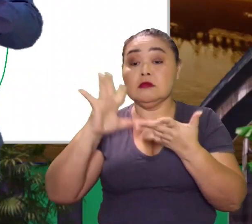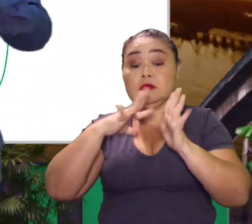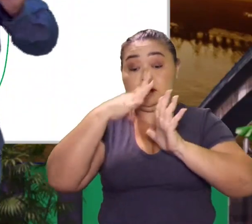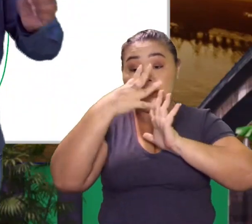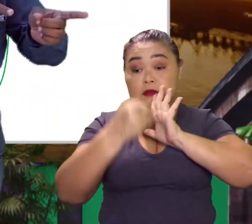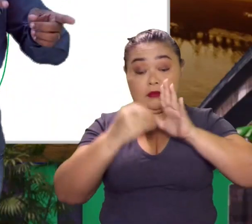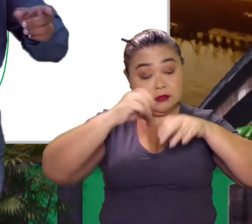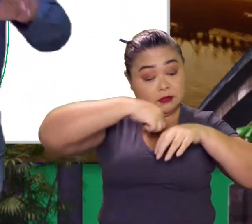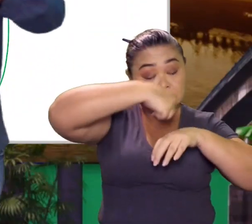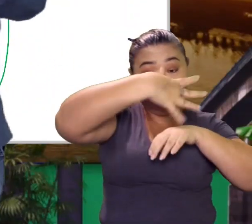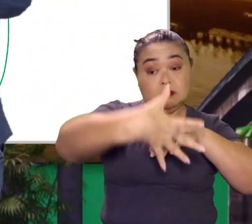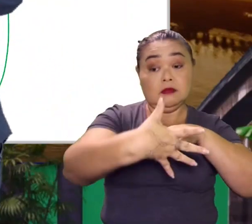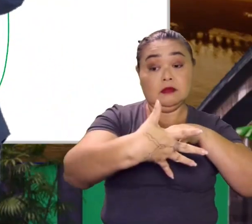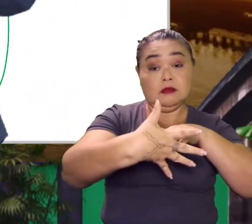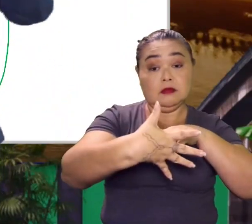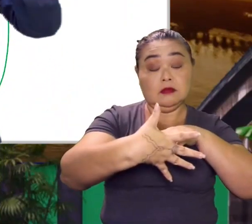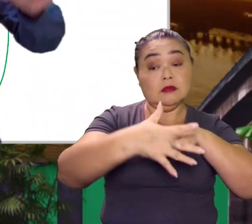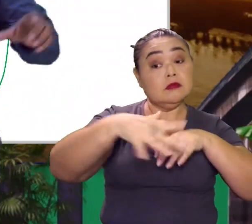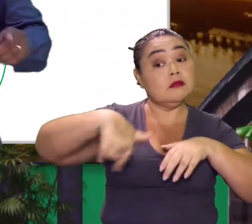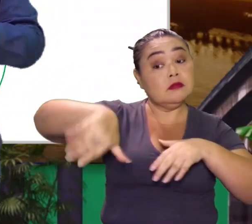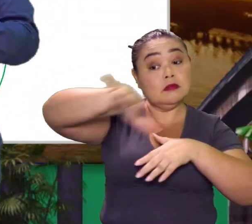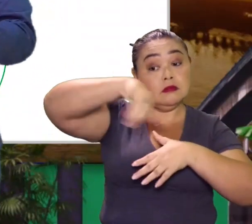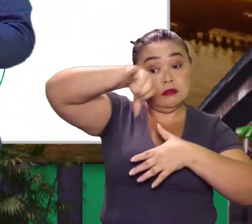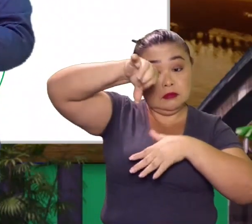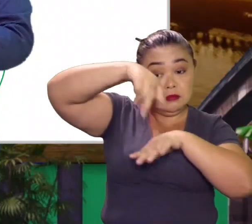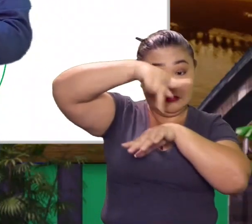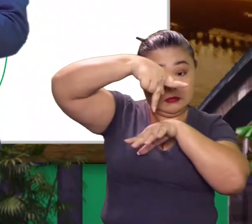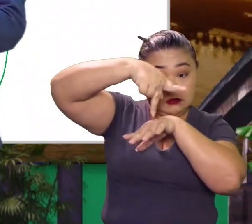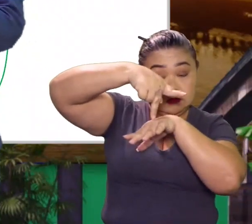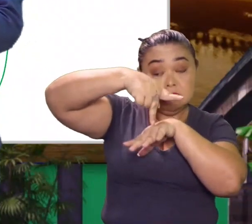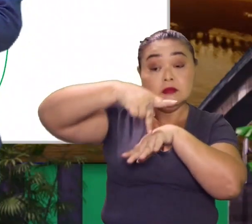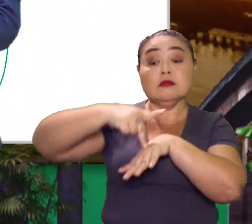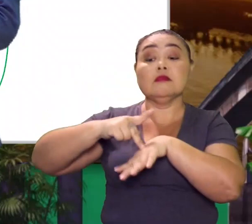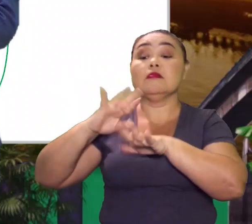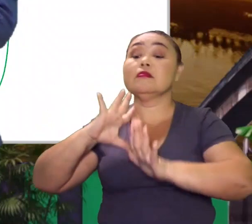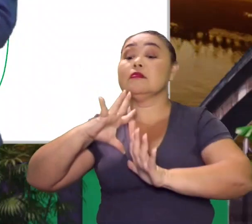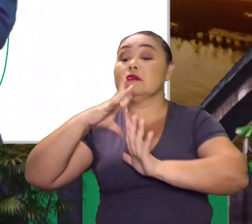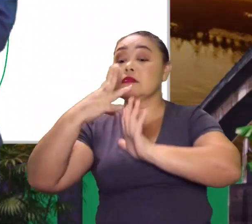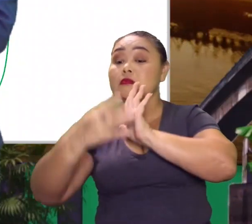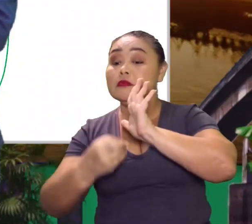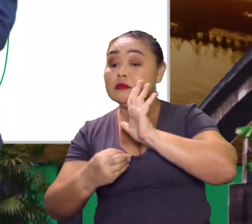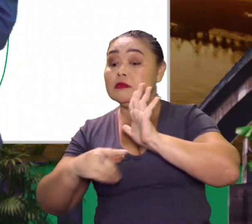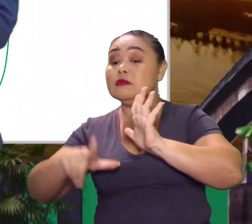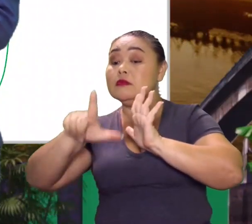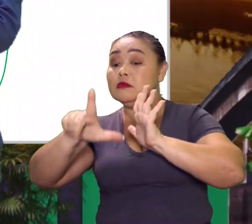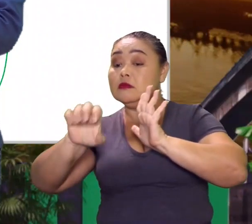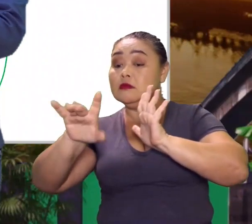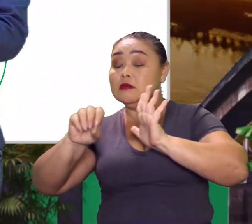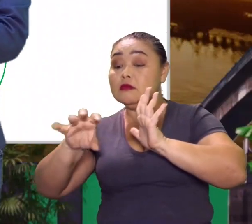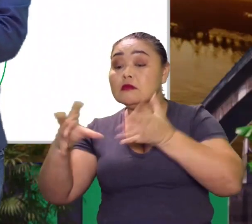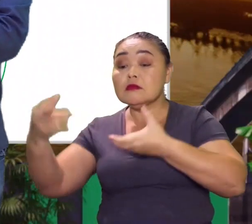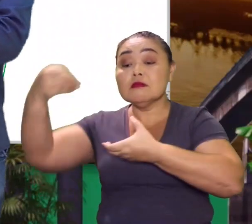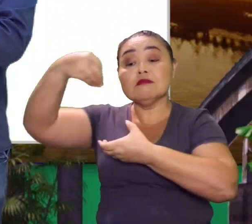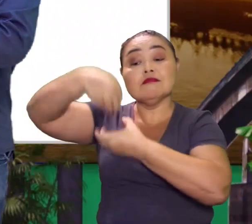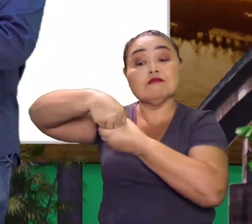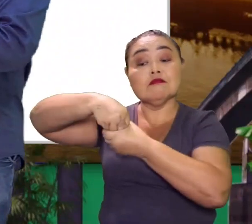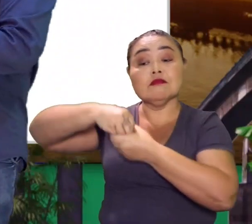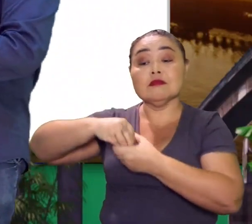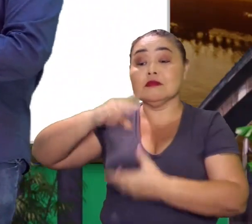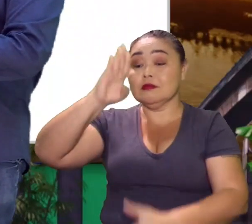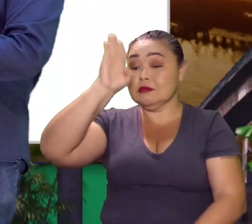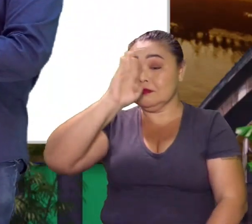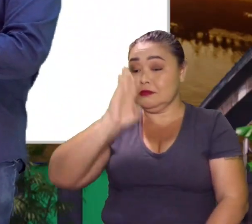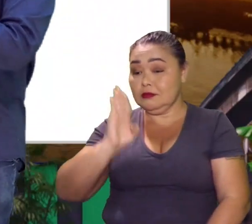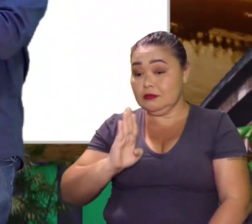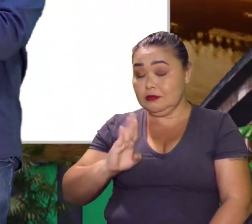Amazônia Internacional é os 9 países. A Amazônia Legal são somente para as regiões que compreendem o